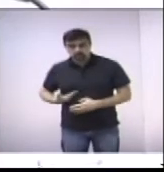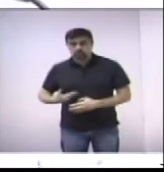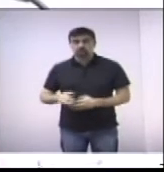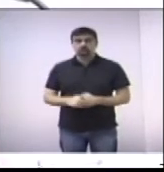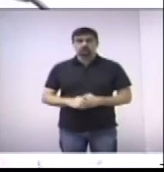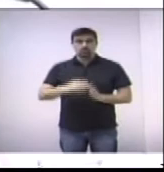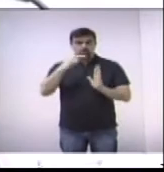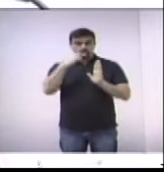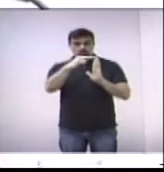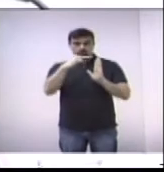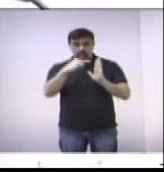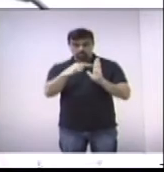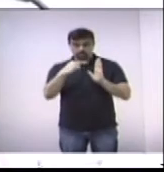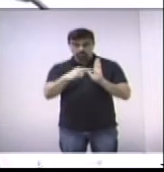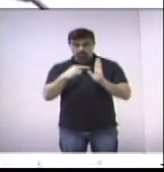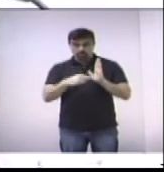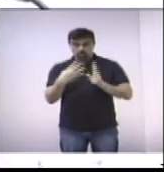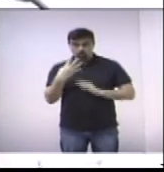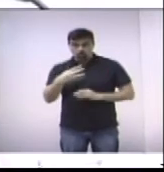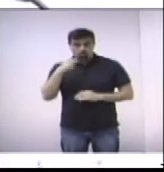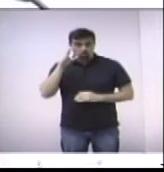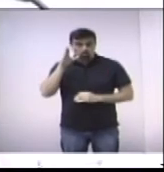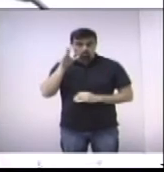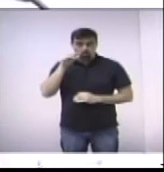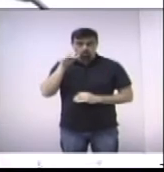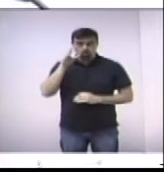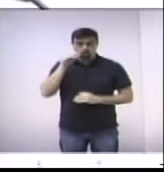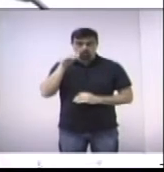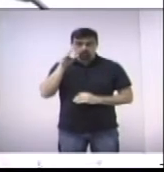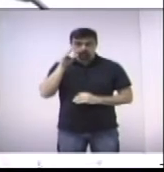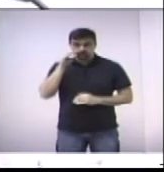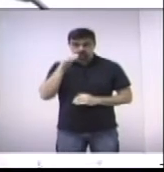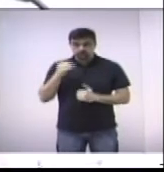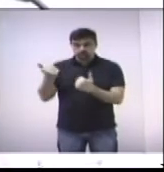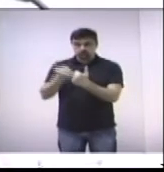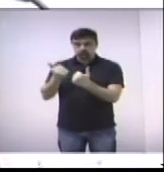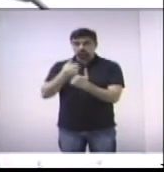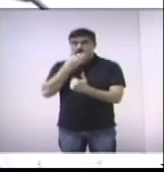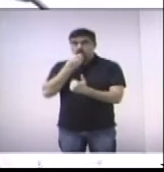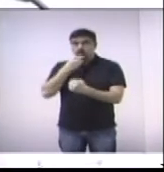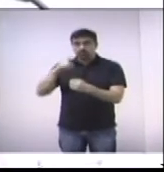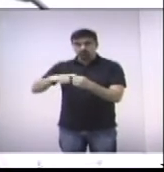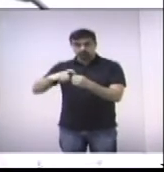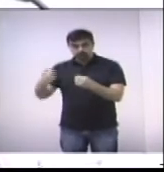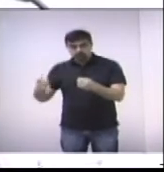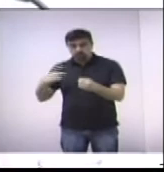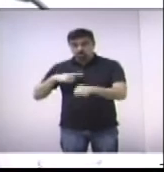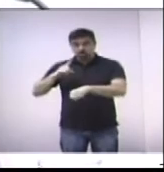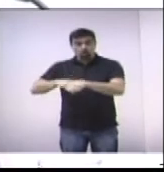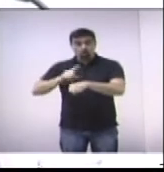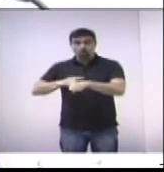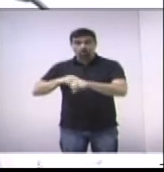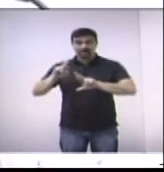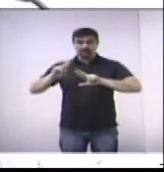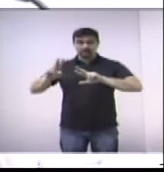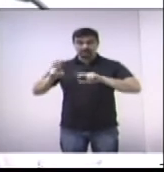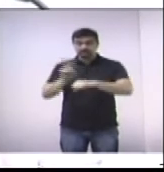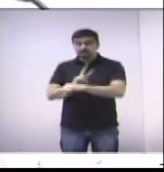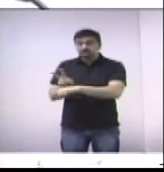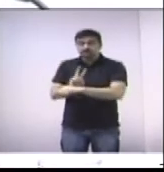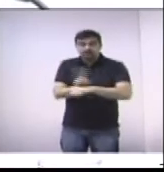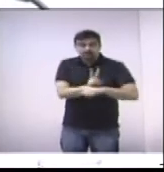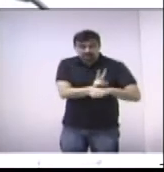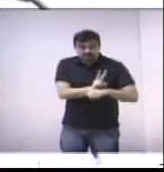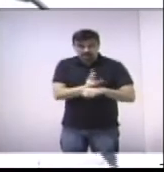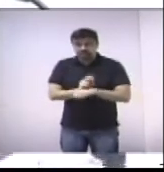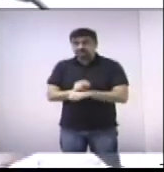Jesus, Rodrigo Bermo Tuzuki e Elisama Silva e Ana Paula Silva, fora de seus horários de trabalho, para fiscalizar a mão